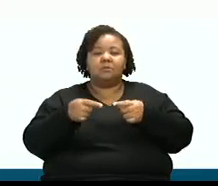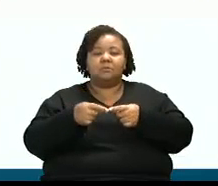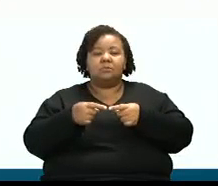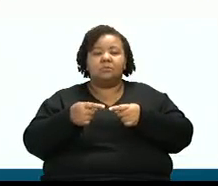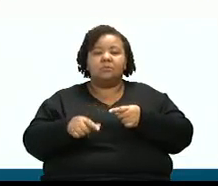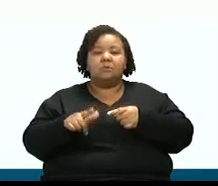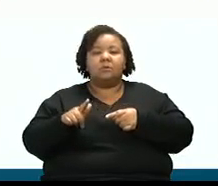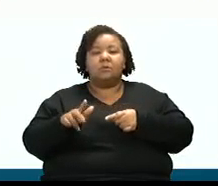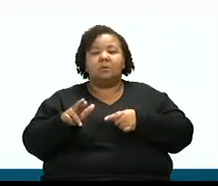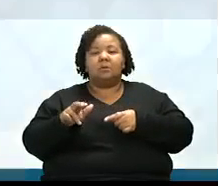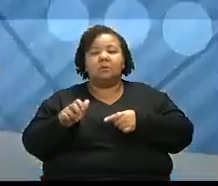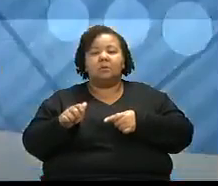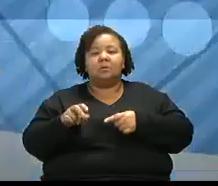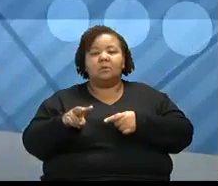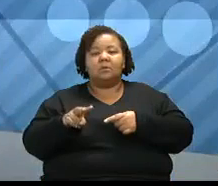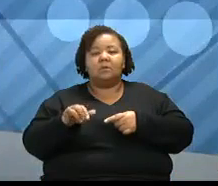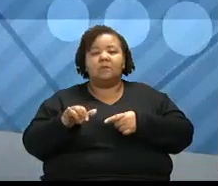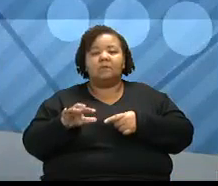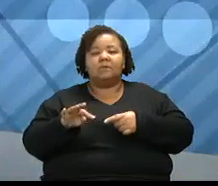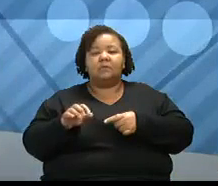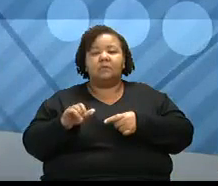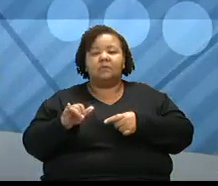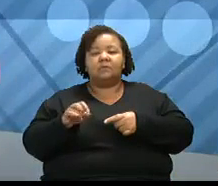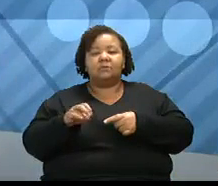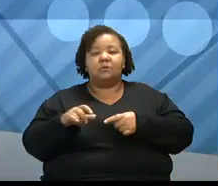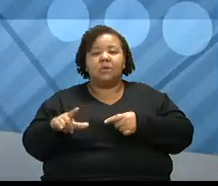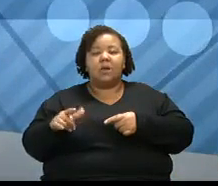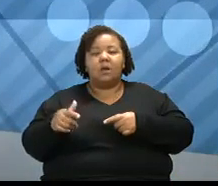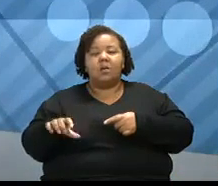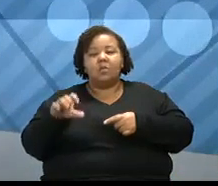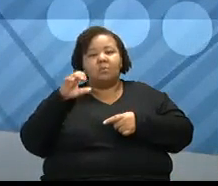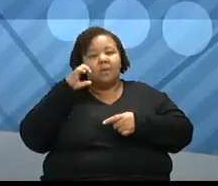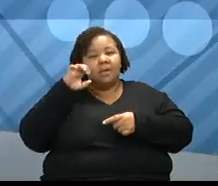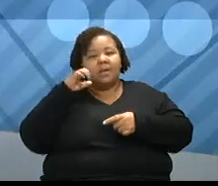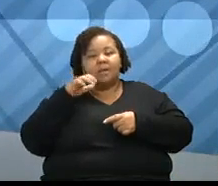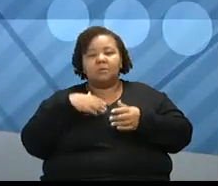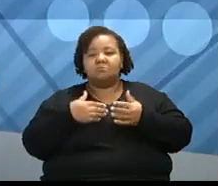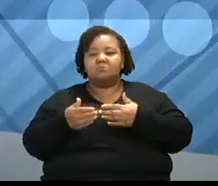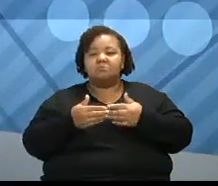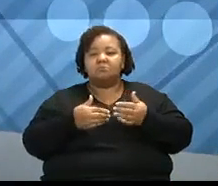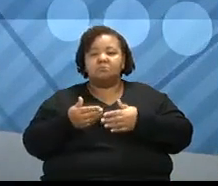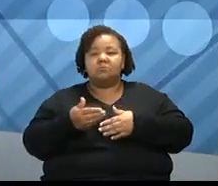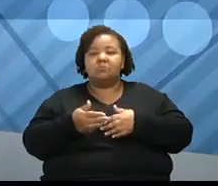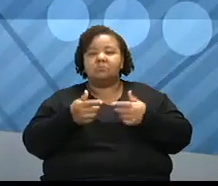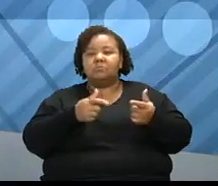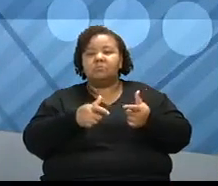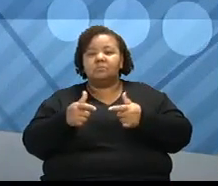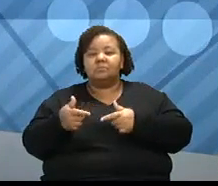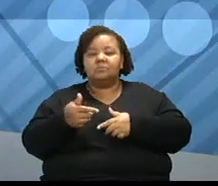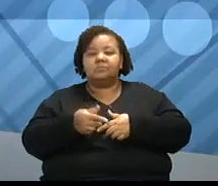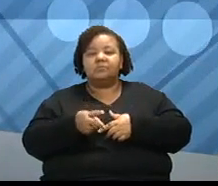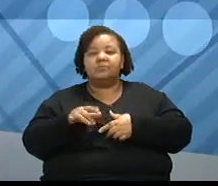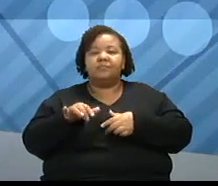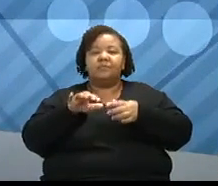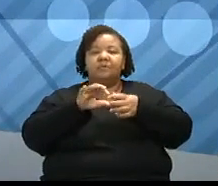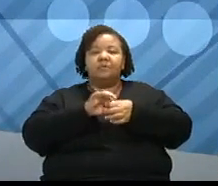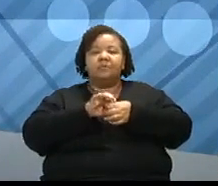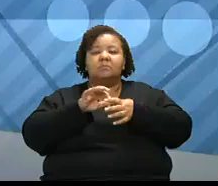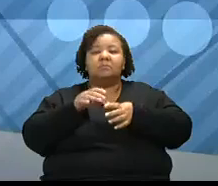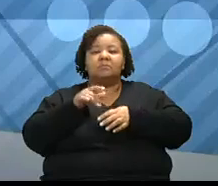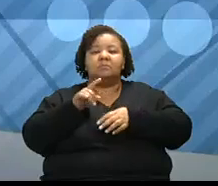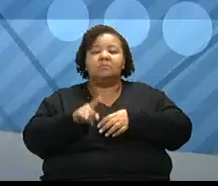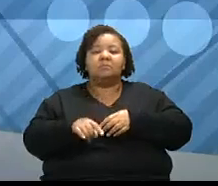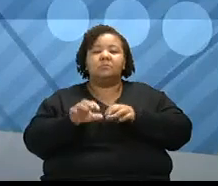campos gravitacionais, a campos elétricos, dependendo do tipo de problema, do tipo de região, vai possibilitar